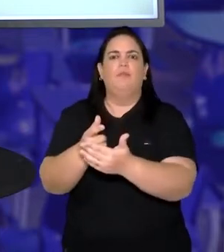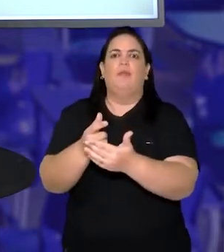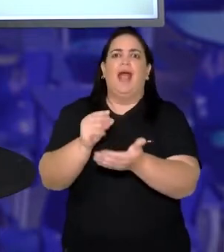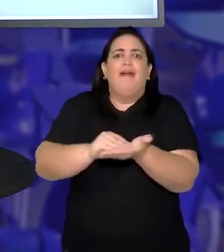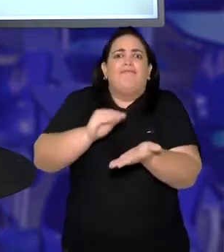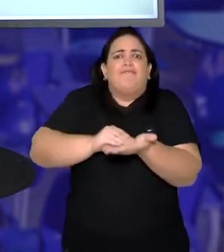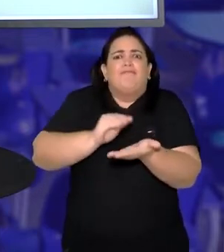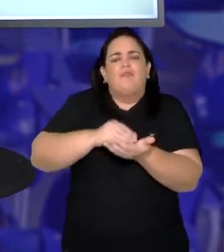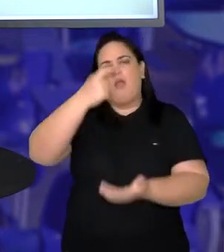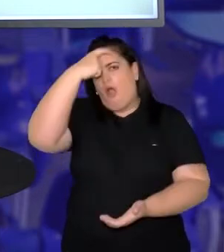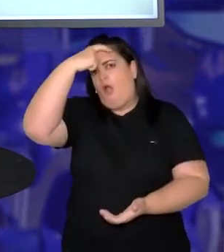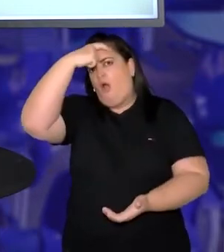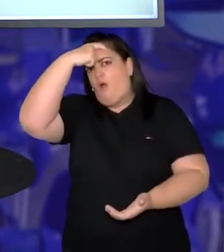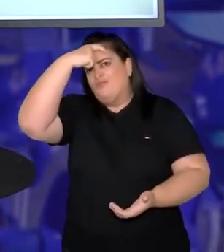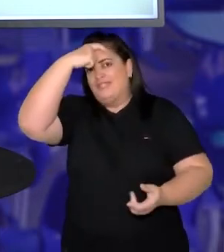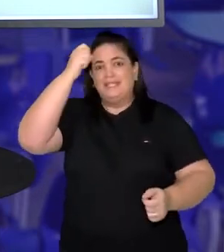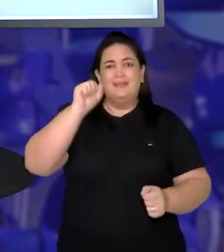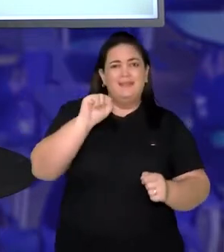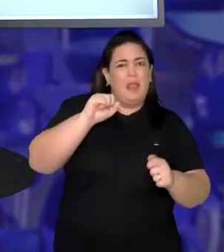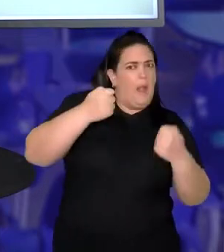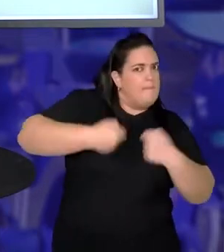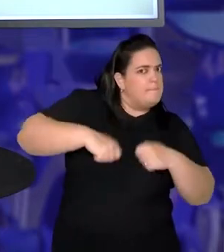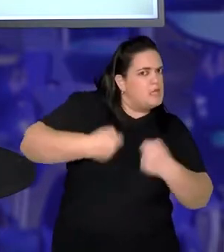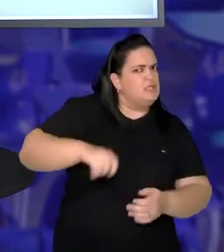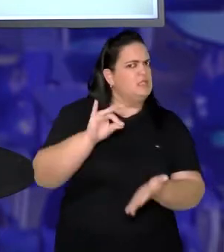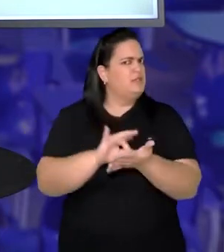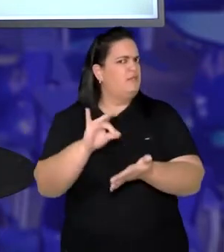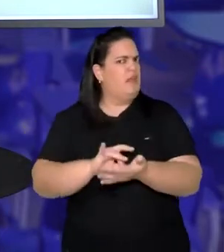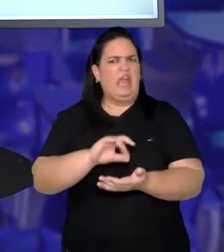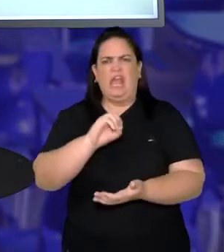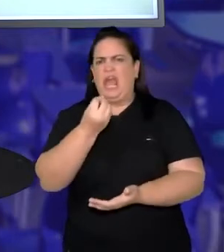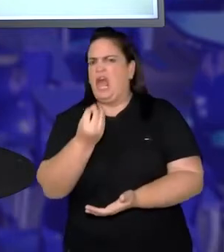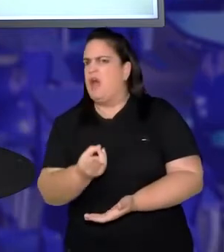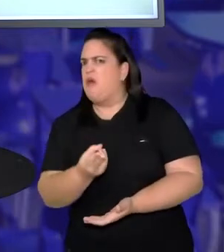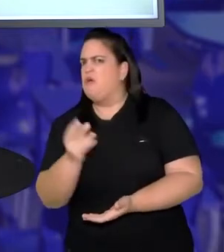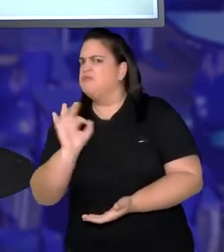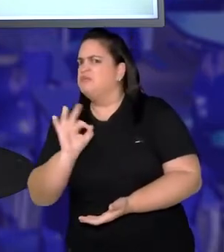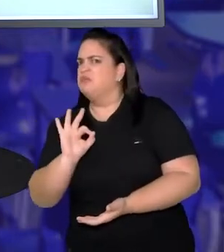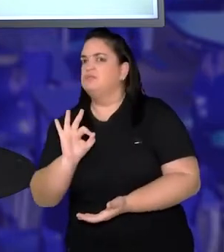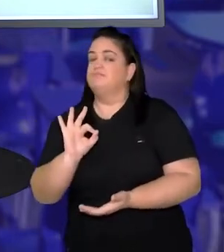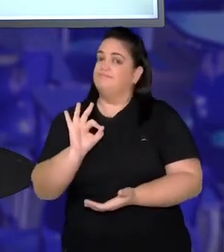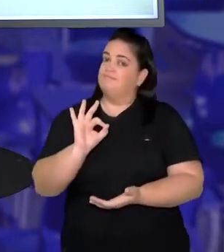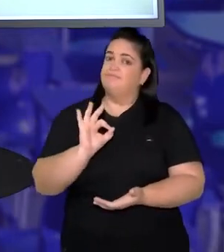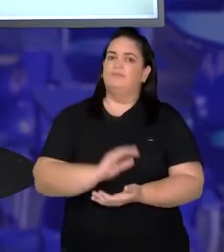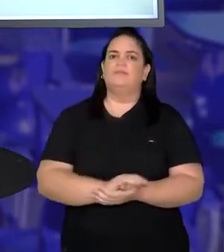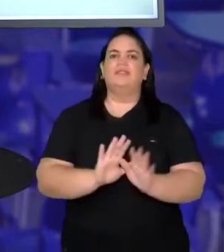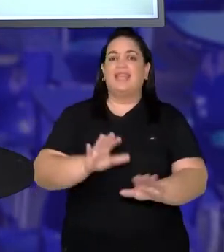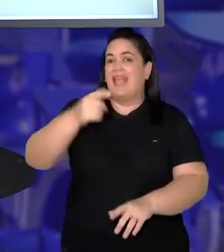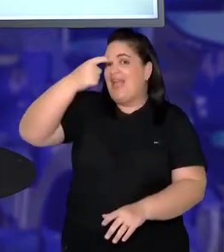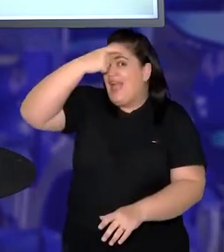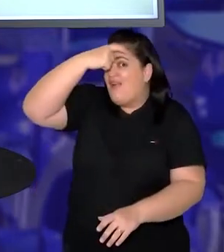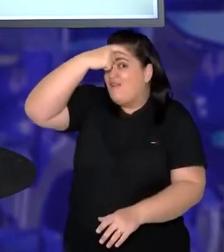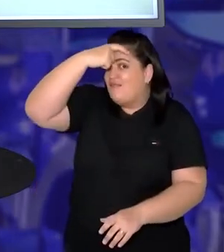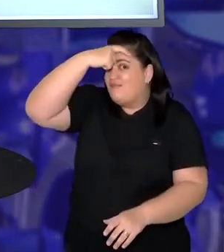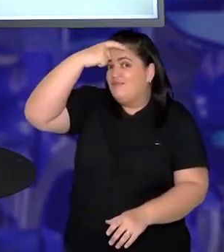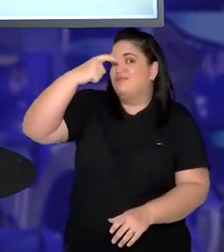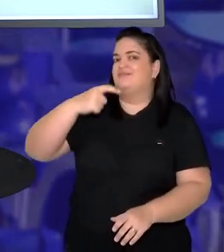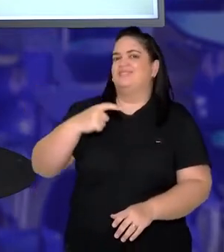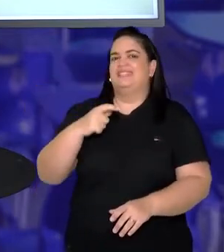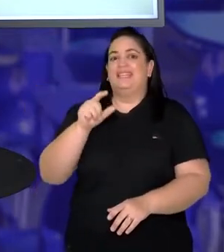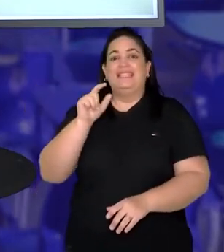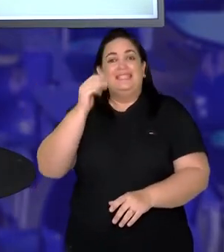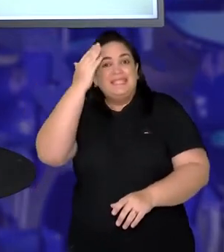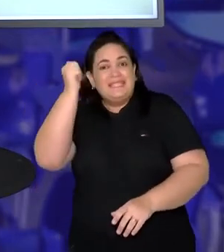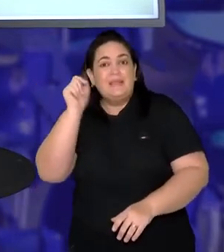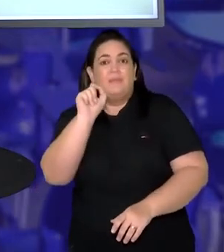ter uma consciência maior sobre o que é necessário, o que vale a pena ter, tá certo? Então, a consciência de